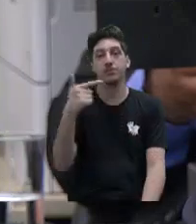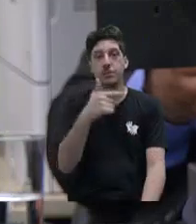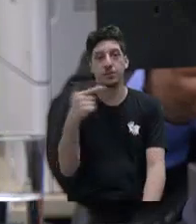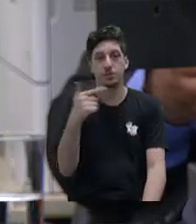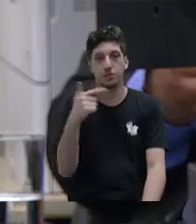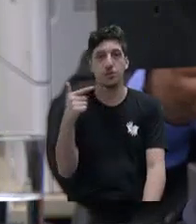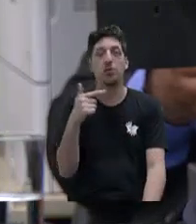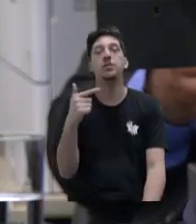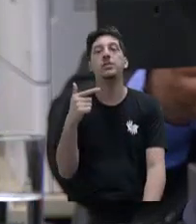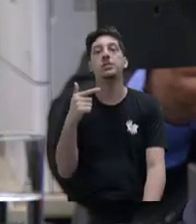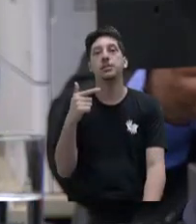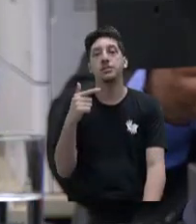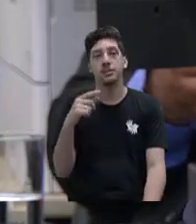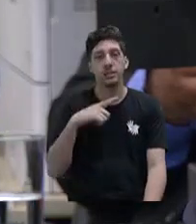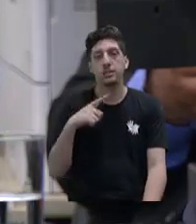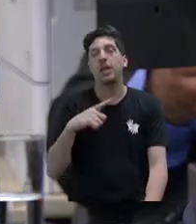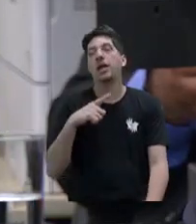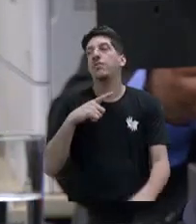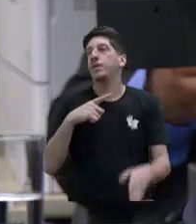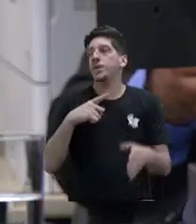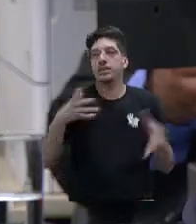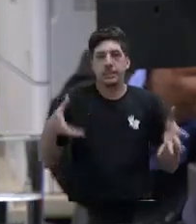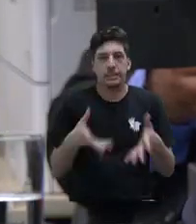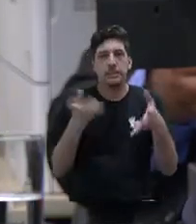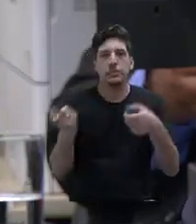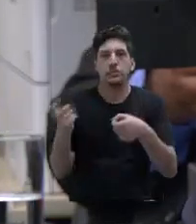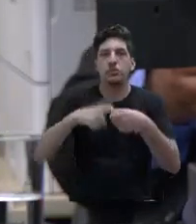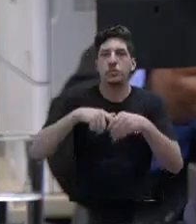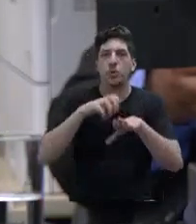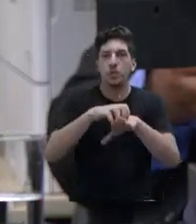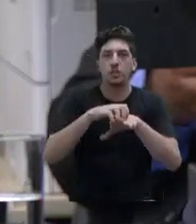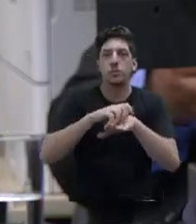forte apelo de retomada do turismo,